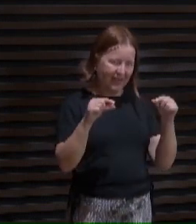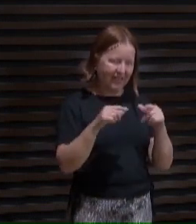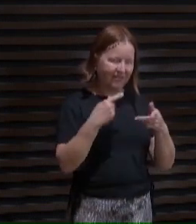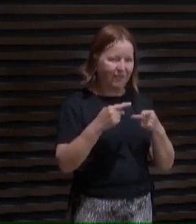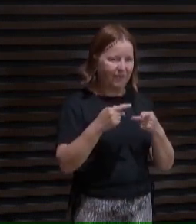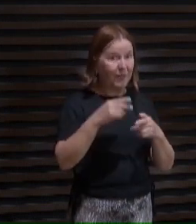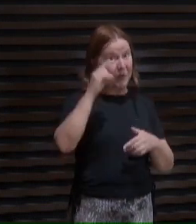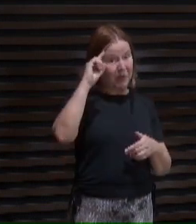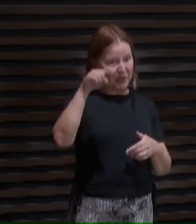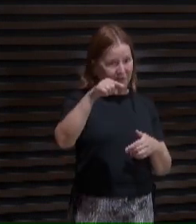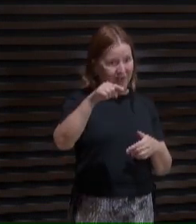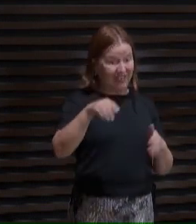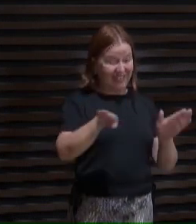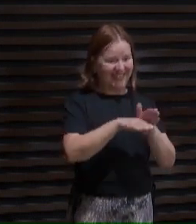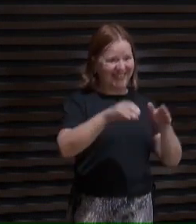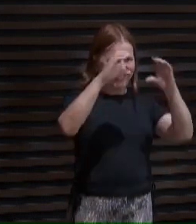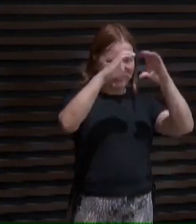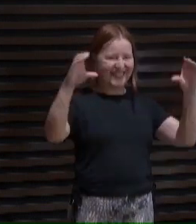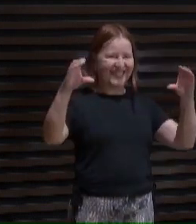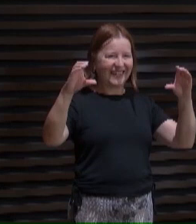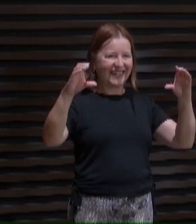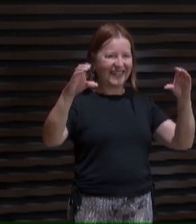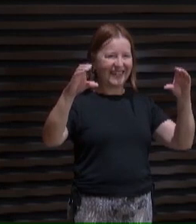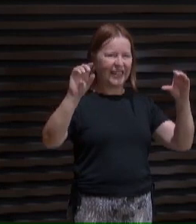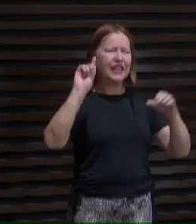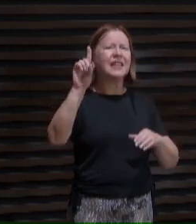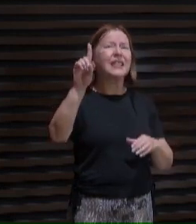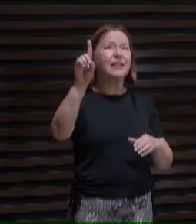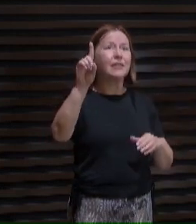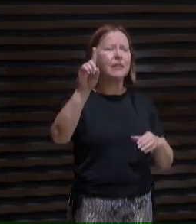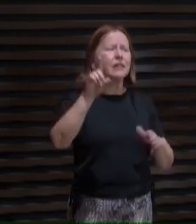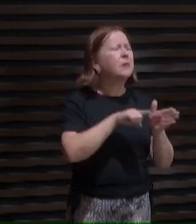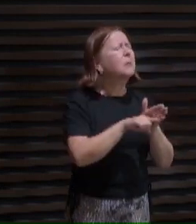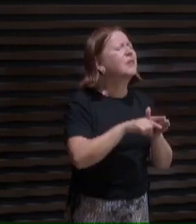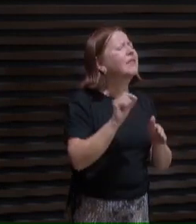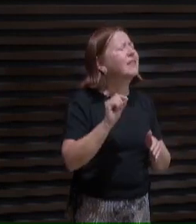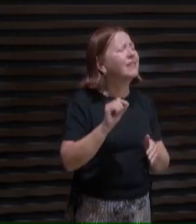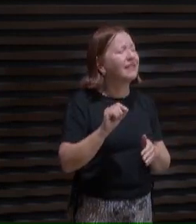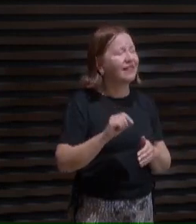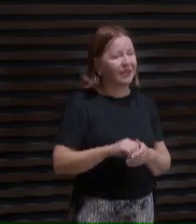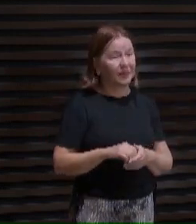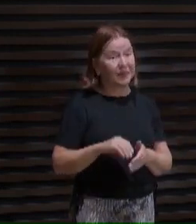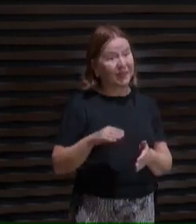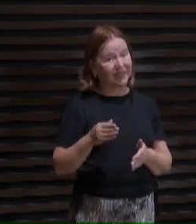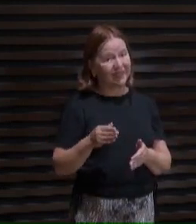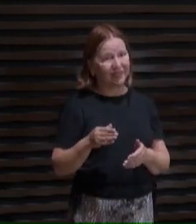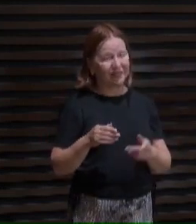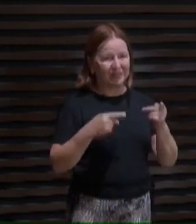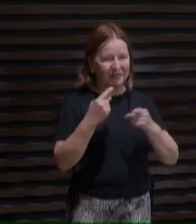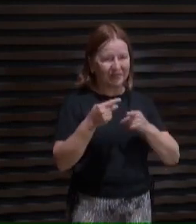no céu, o que Deus vai perguntar para você? Então ele dá uma série